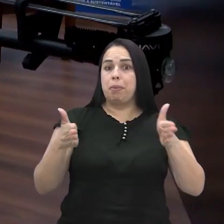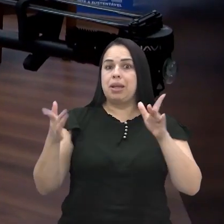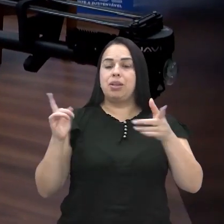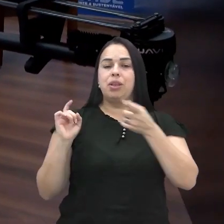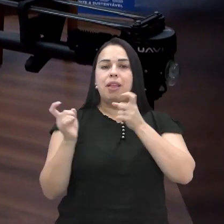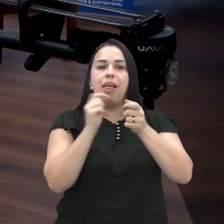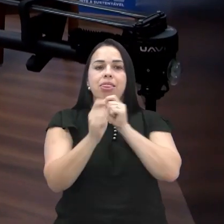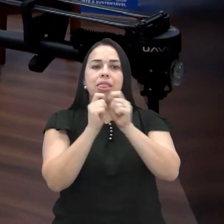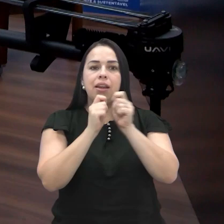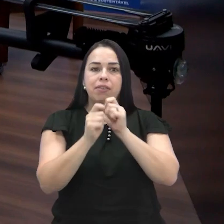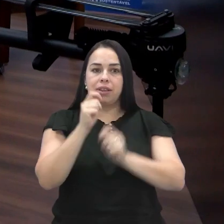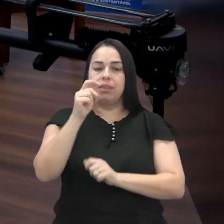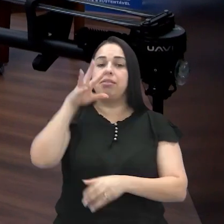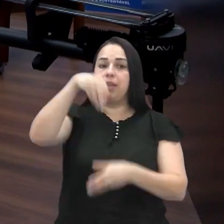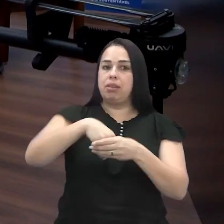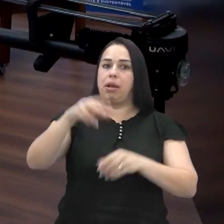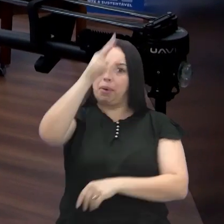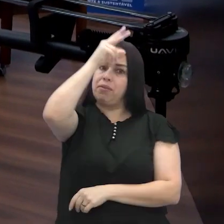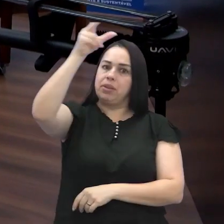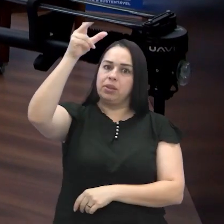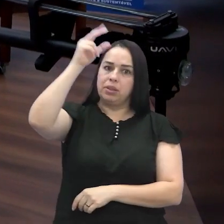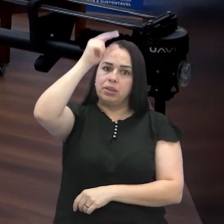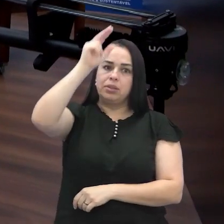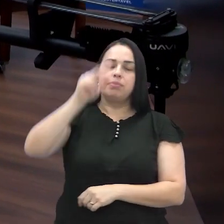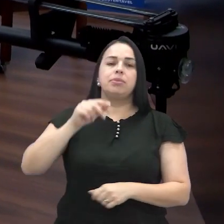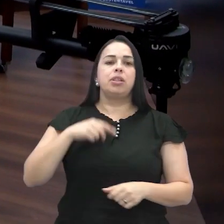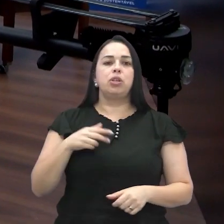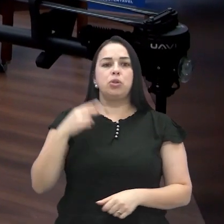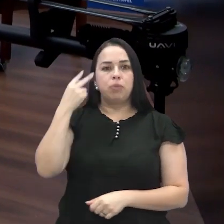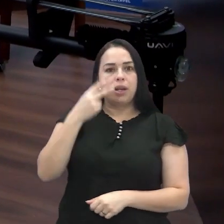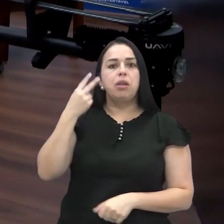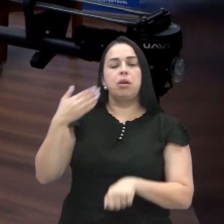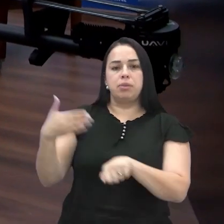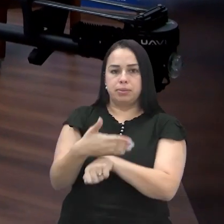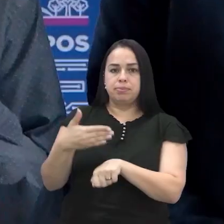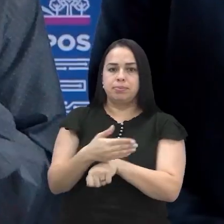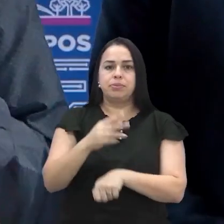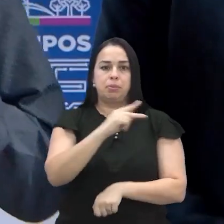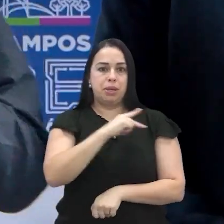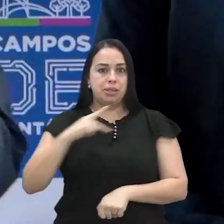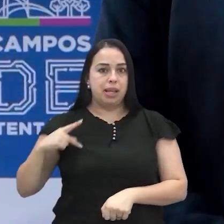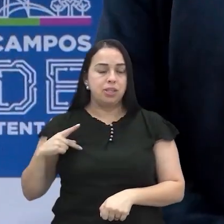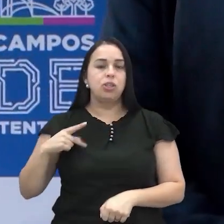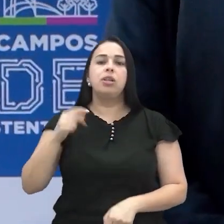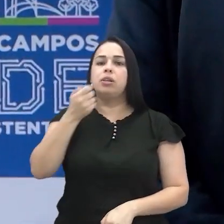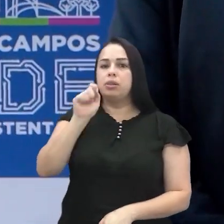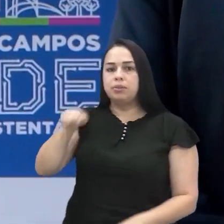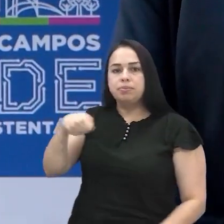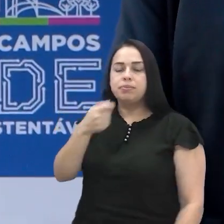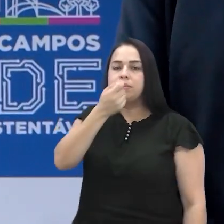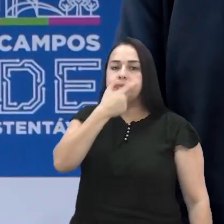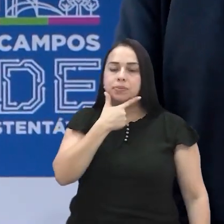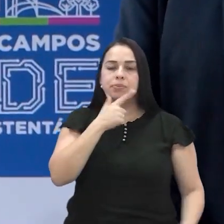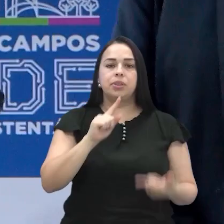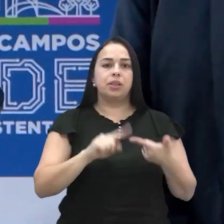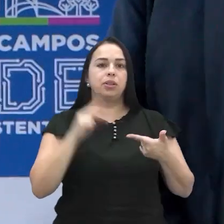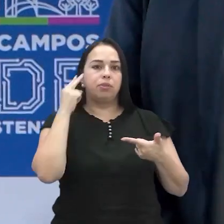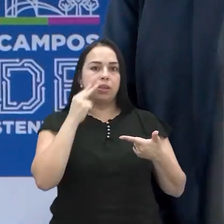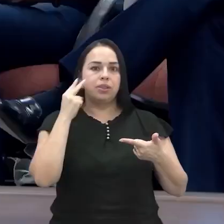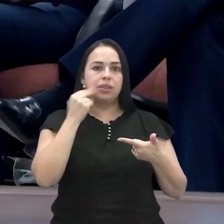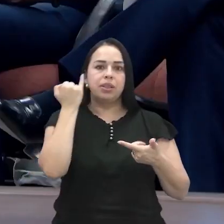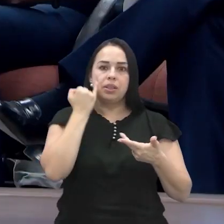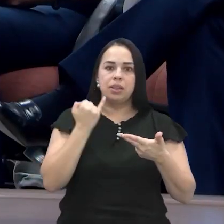apresentado durante coletiva de imprensa na Prefeitura, que contou com a presença de parlamentares. O presidente da Câmara, Roberto do Eleven, e